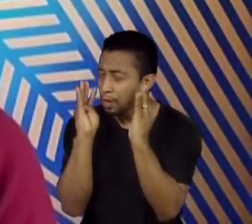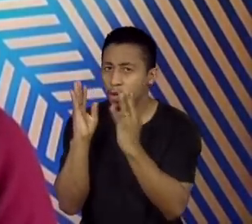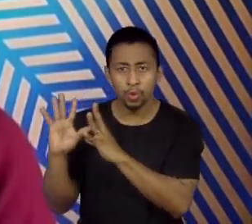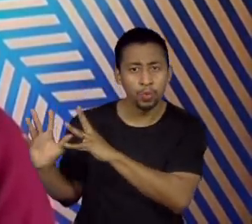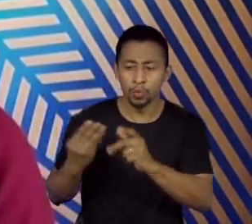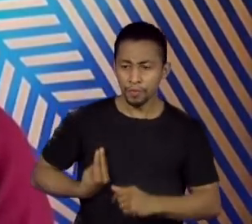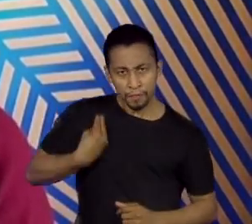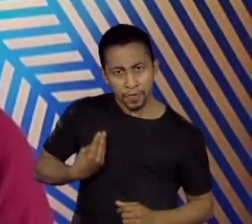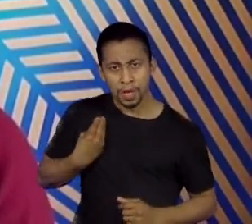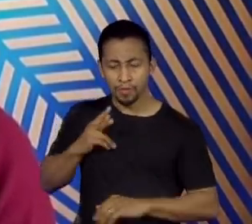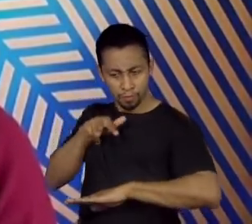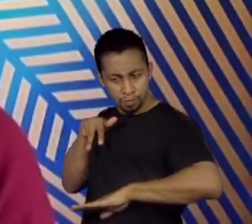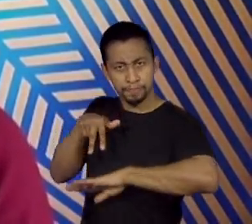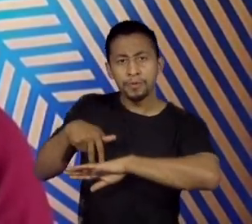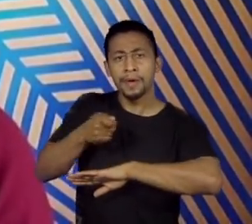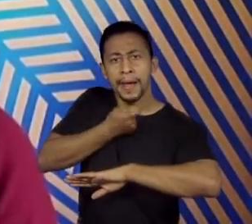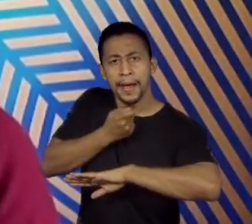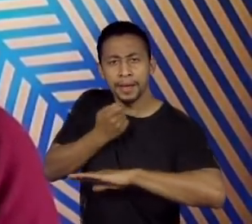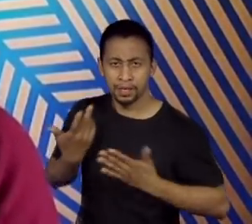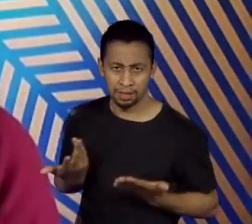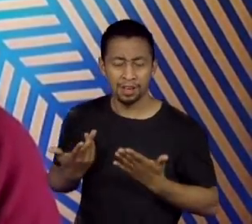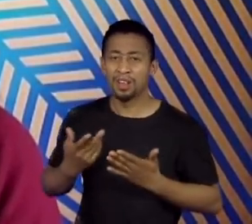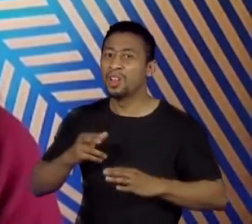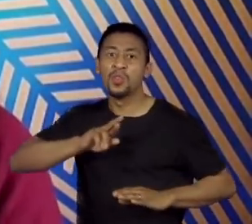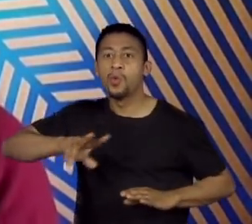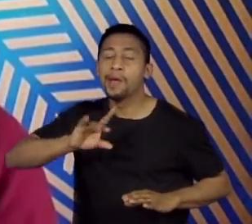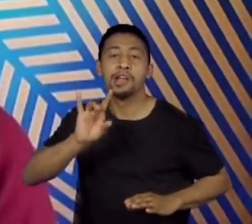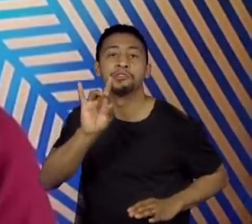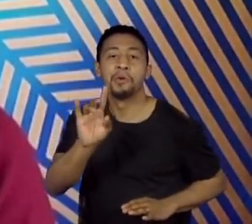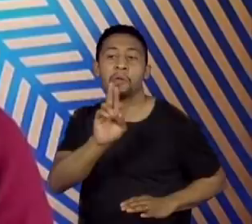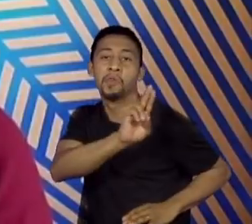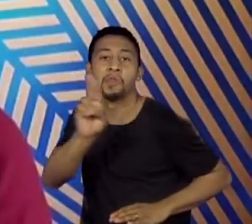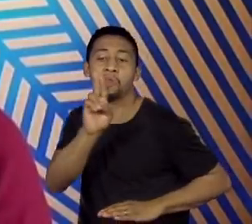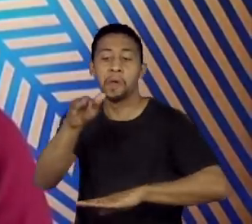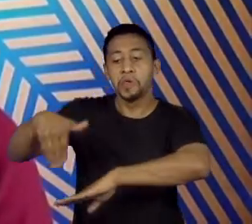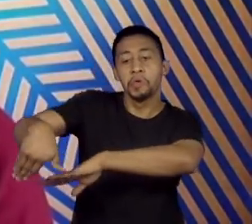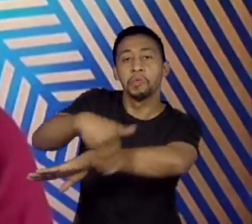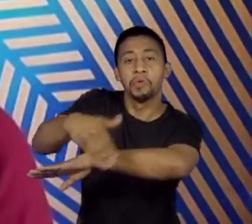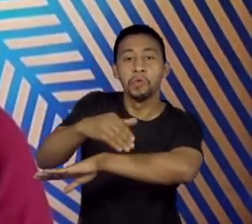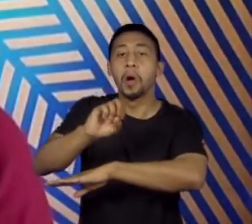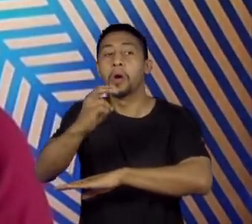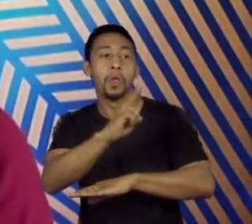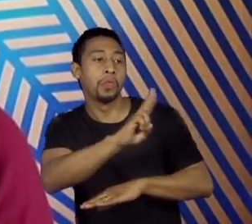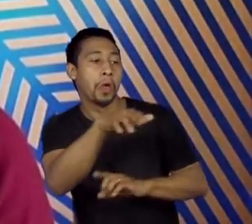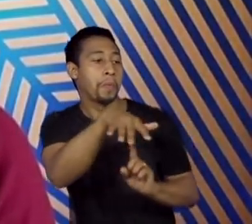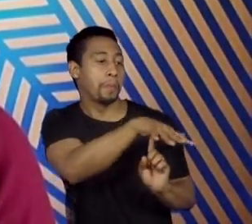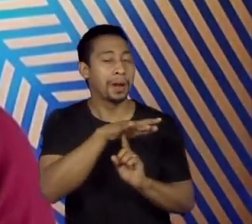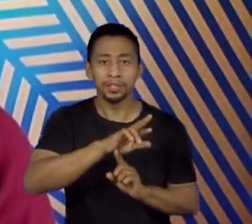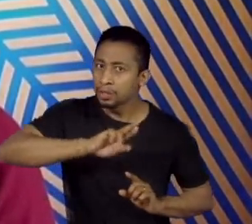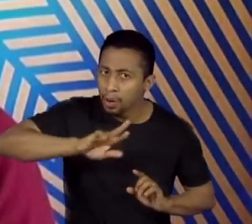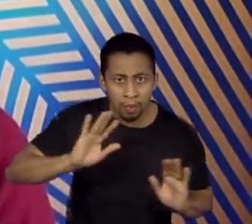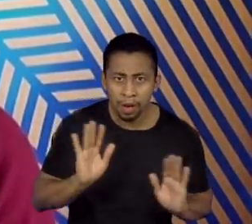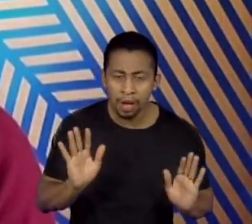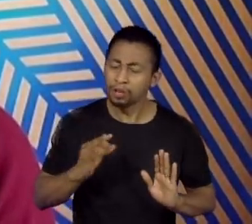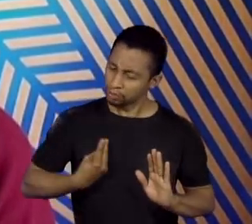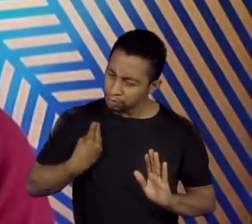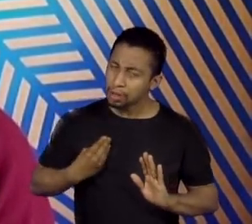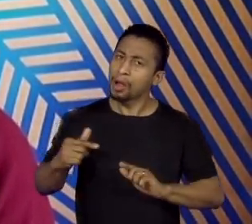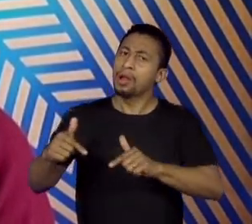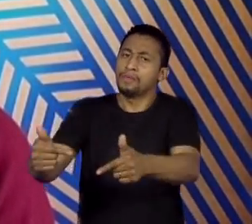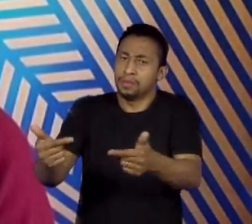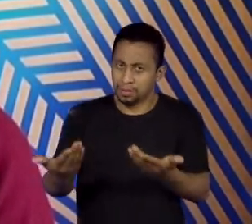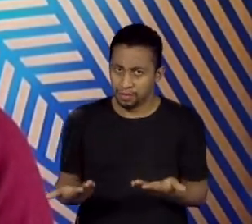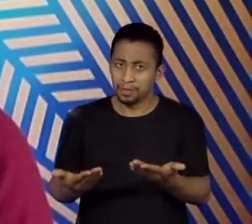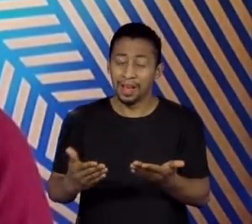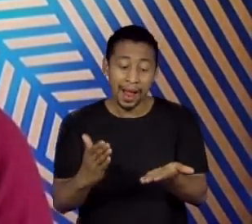muito mais do que uma placa de nome de uma rua, né? De uma praça. Nós somos muito mais do que aquilo que está no livro de